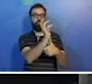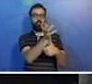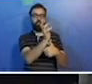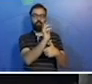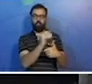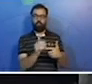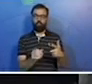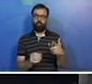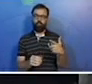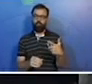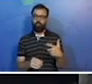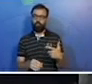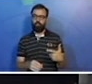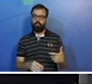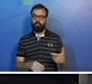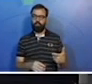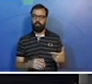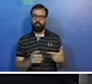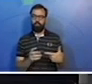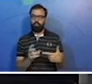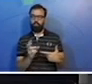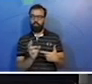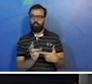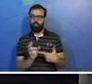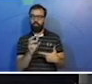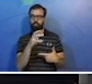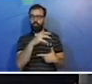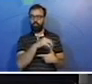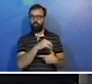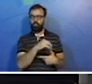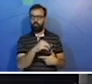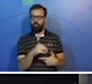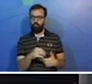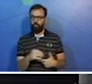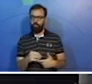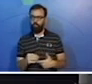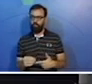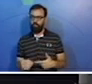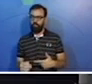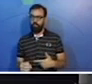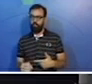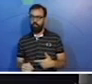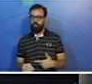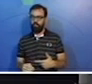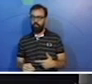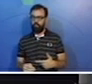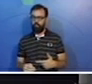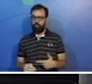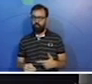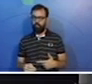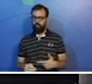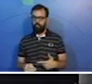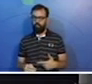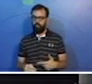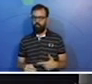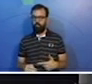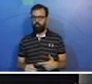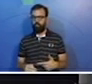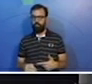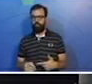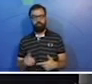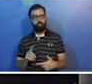muda. Começando a alga novamente. Mas eu vou fazer o mesmo caminho